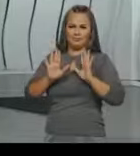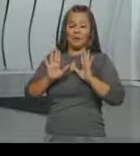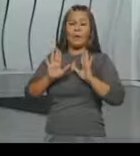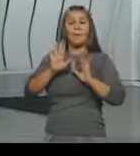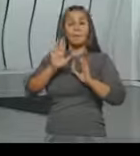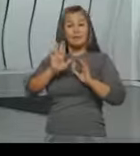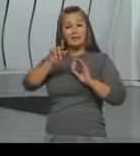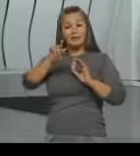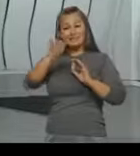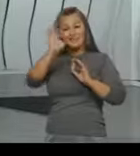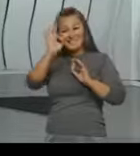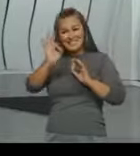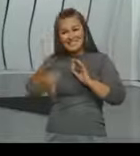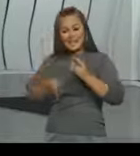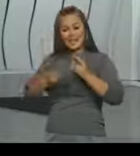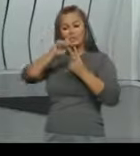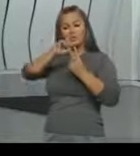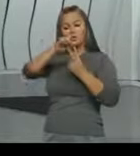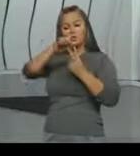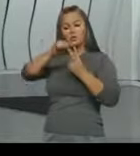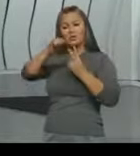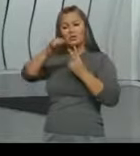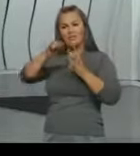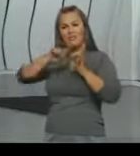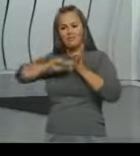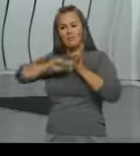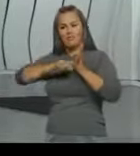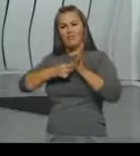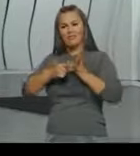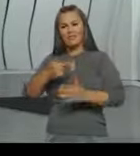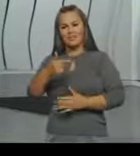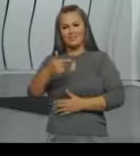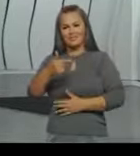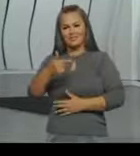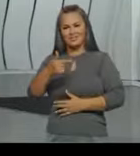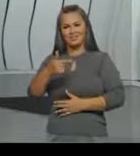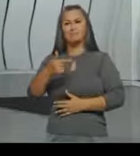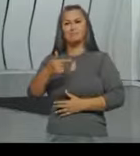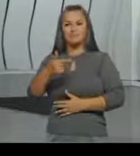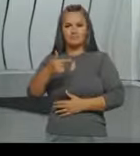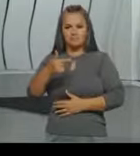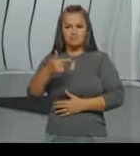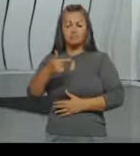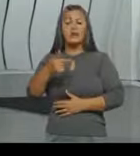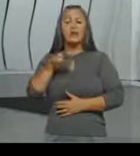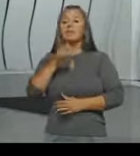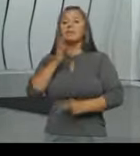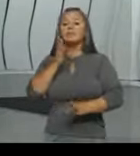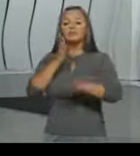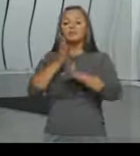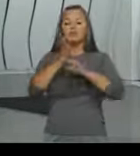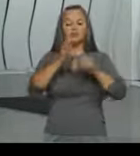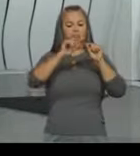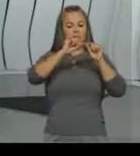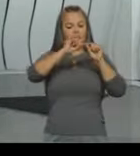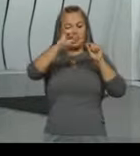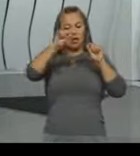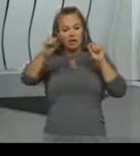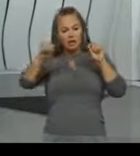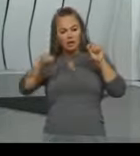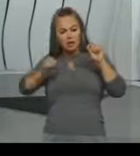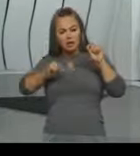PR2. Π elevado a 2. Π vezes raio elevado a 2. Essa é a área de um círculo, de uma